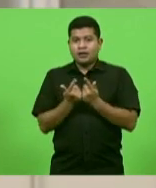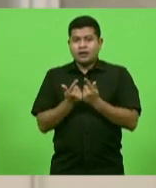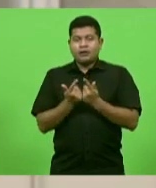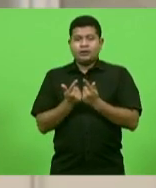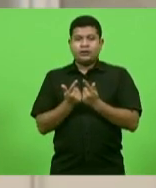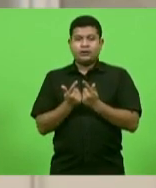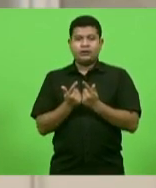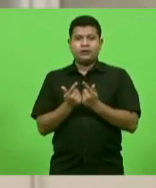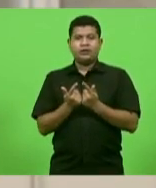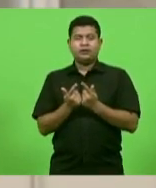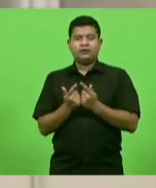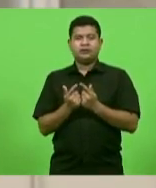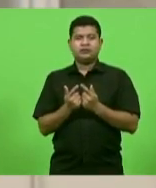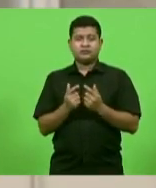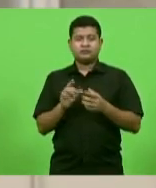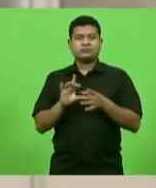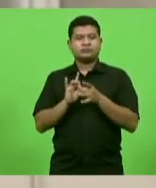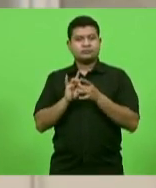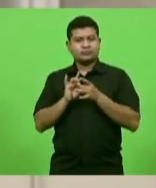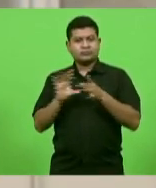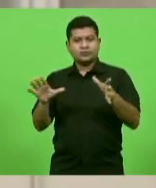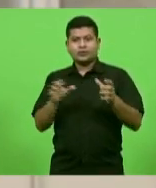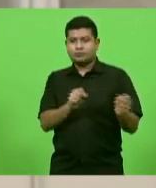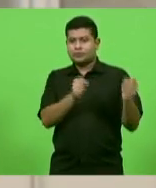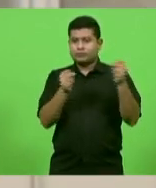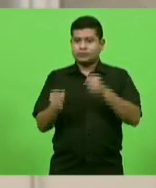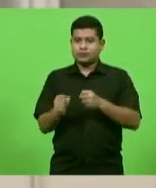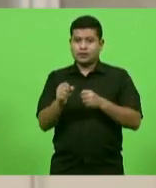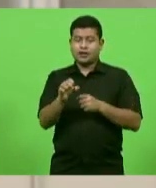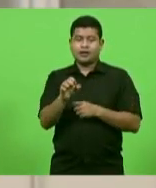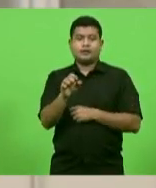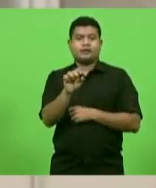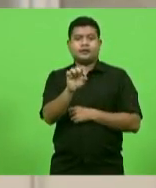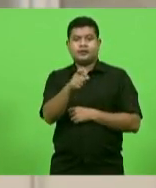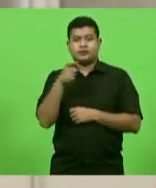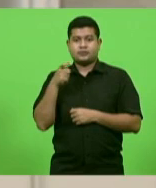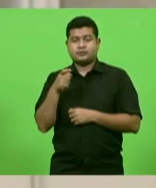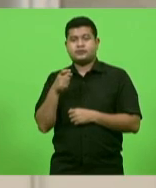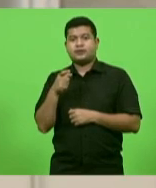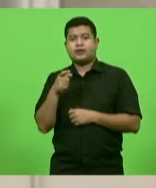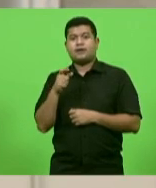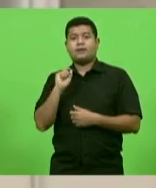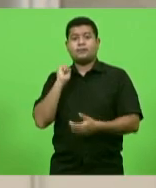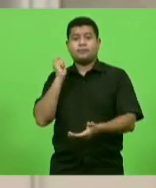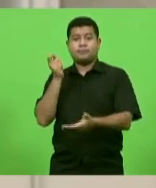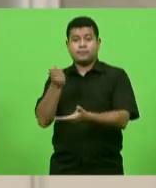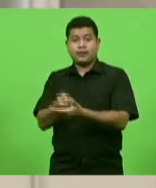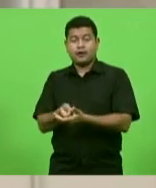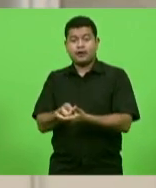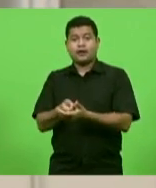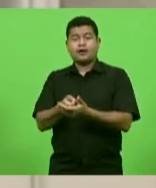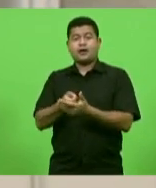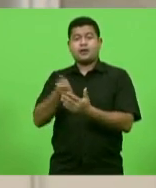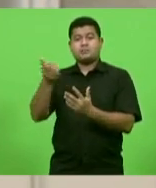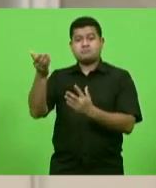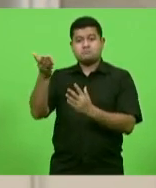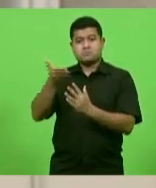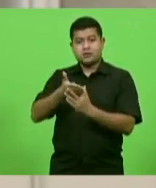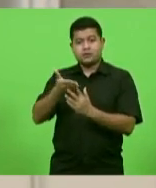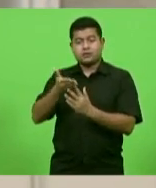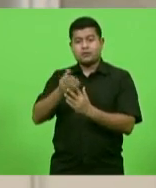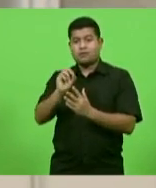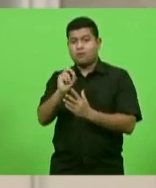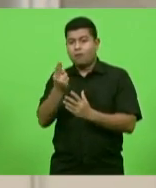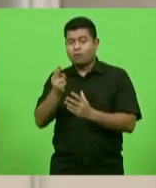que "autoriza o poder executivo a antecipar parcial ou